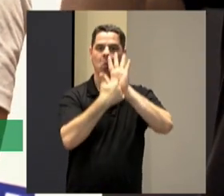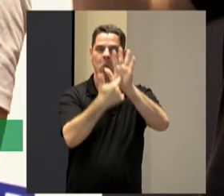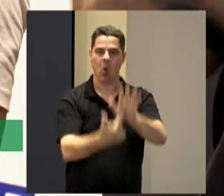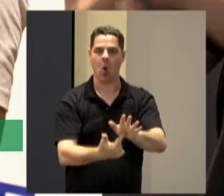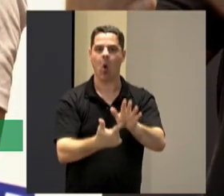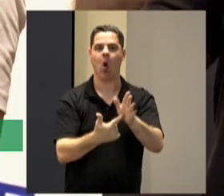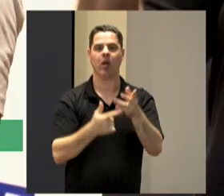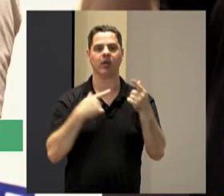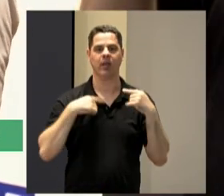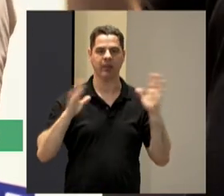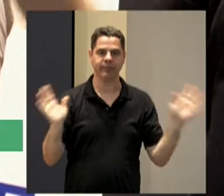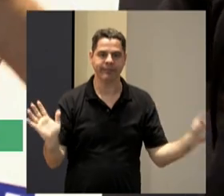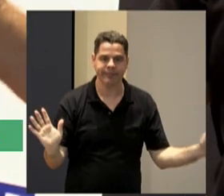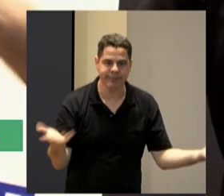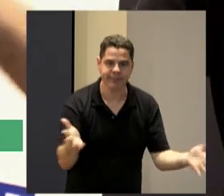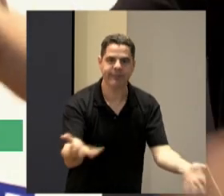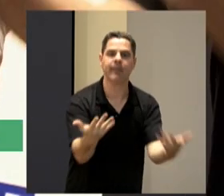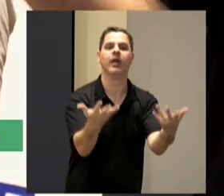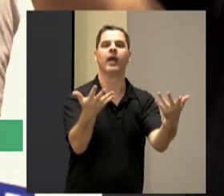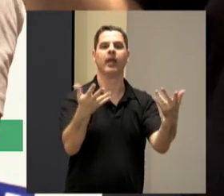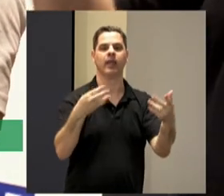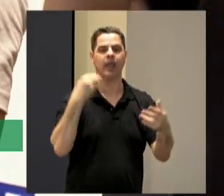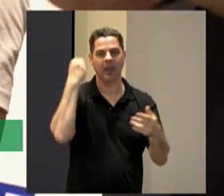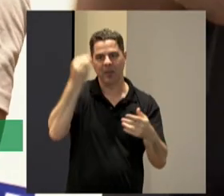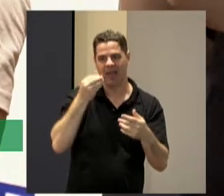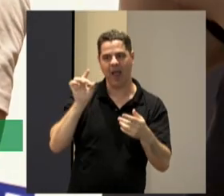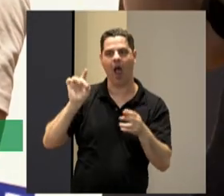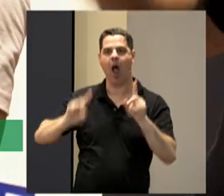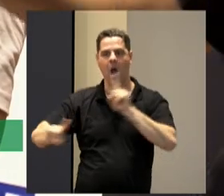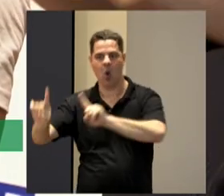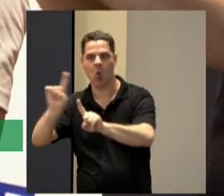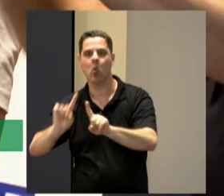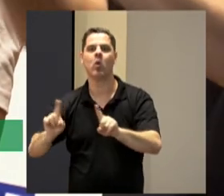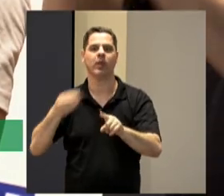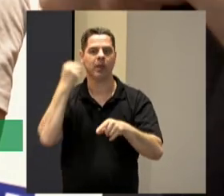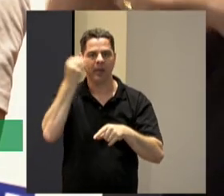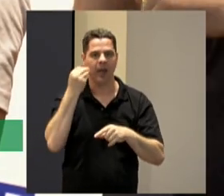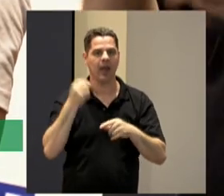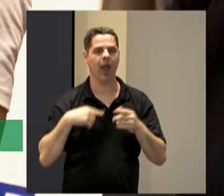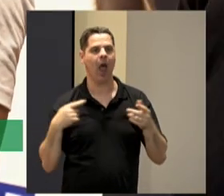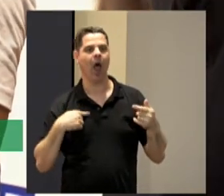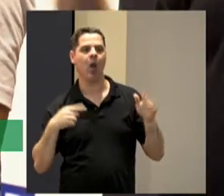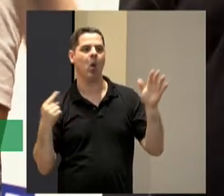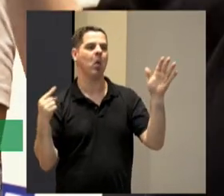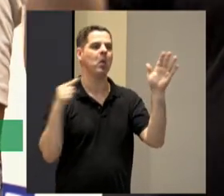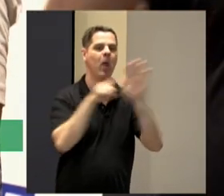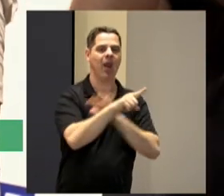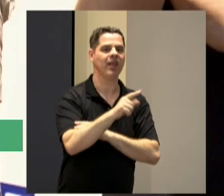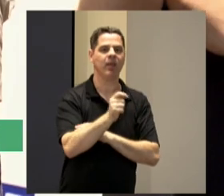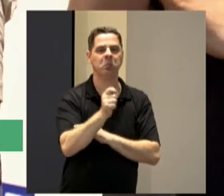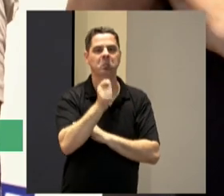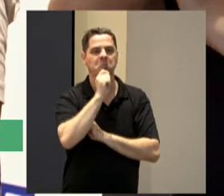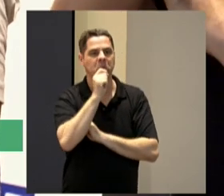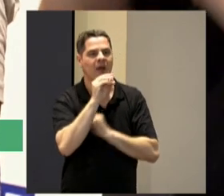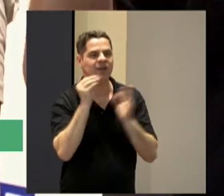um estímulo para os outros, a partir dessas experiências, mas também perguntamos sobre as ausências.